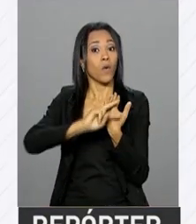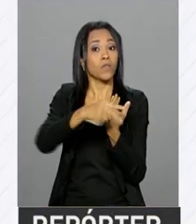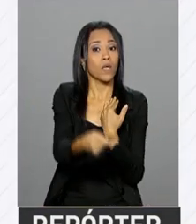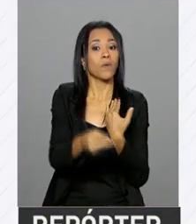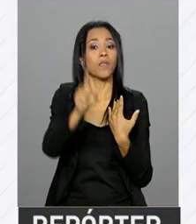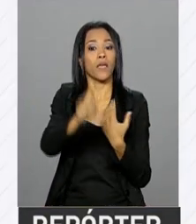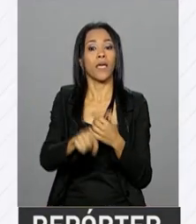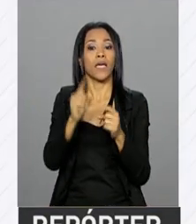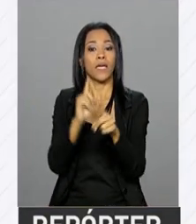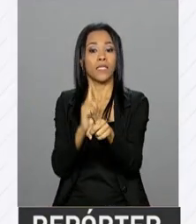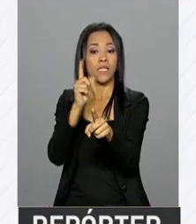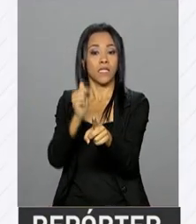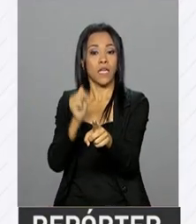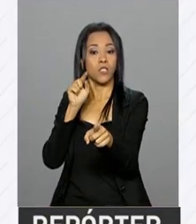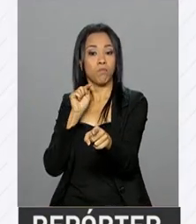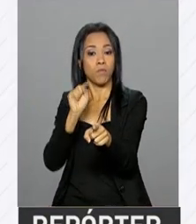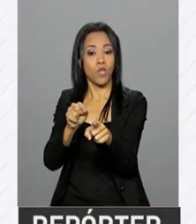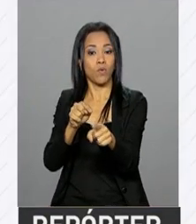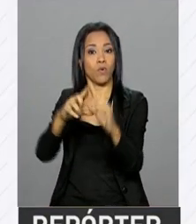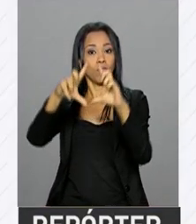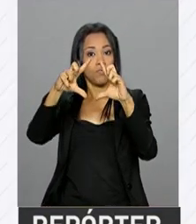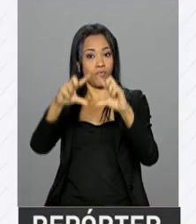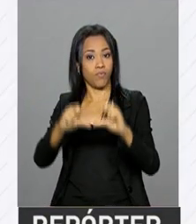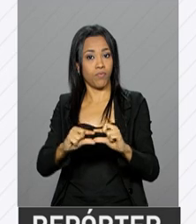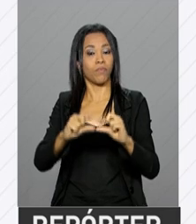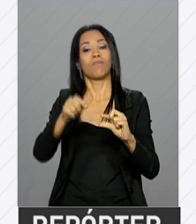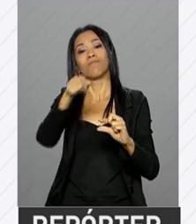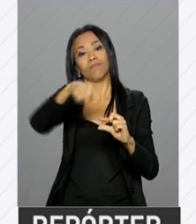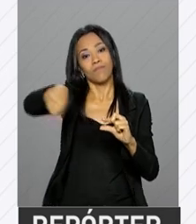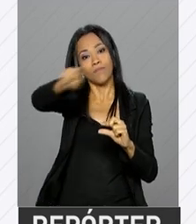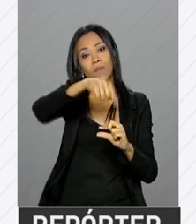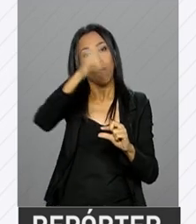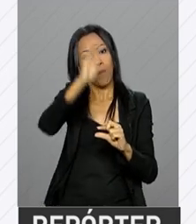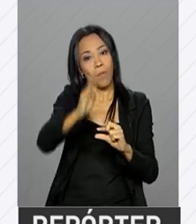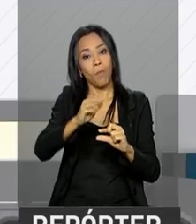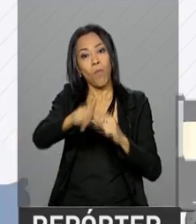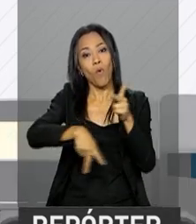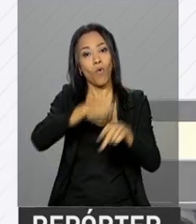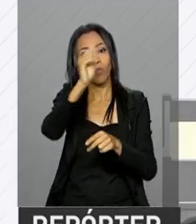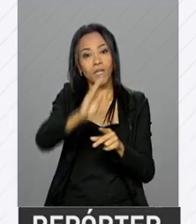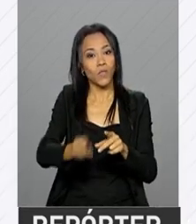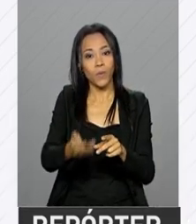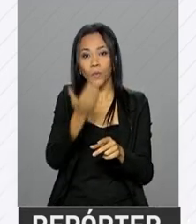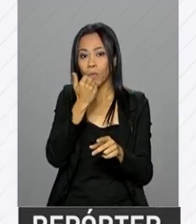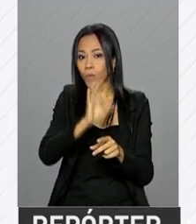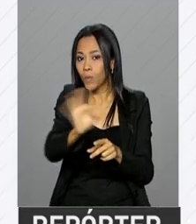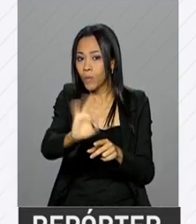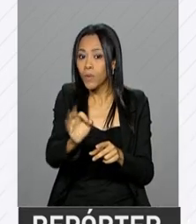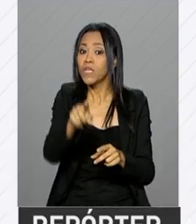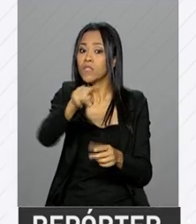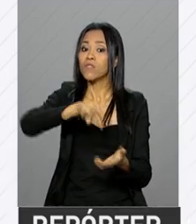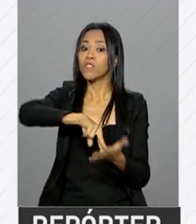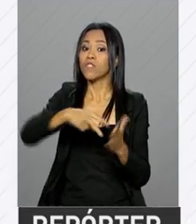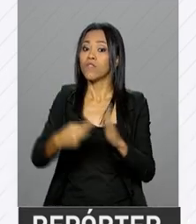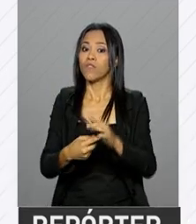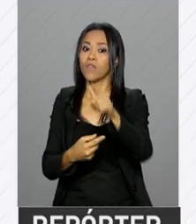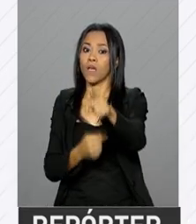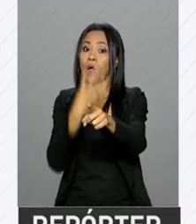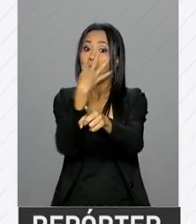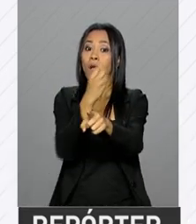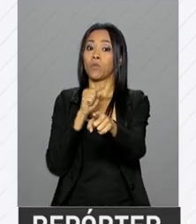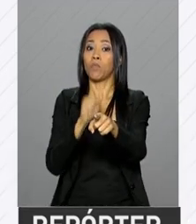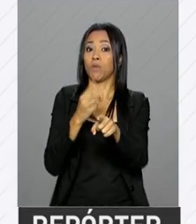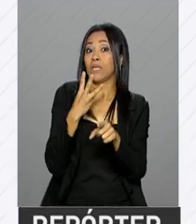17.000 toneladas da substância deixaram de ser ingeridas pelos brasileiros, o que equivale a mais de 4.300